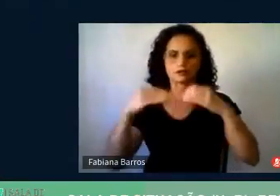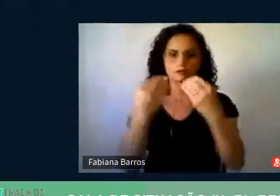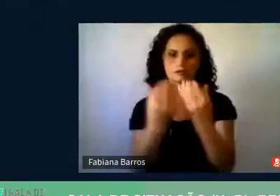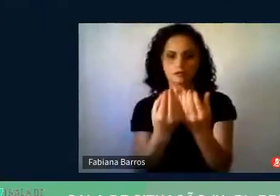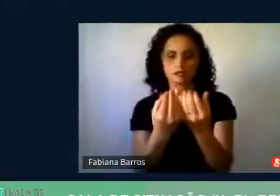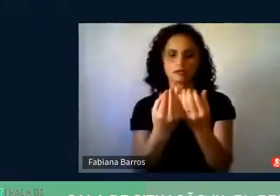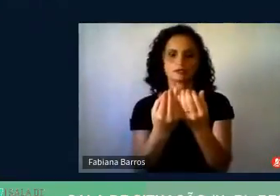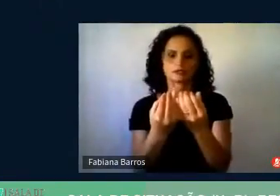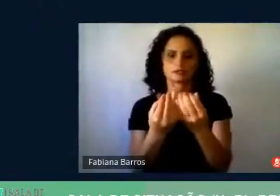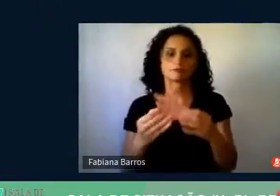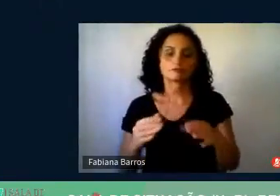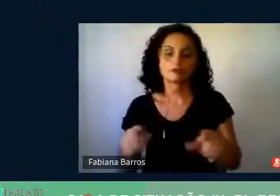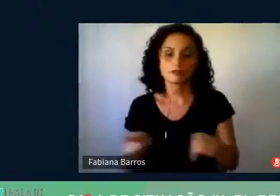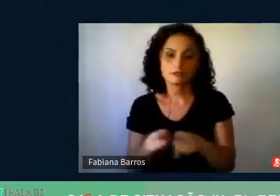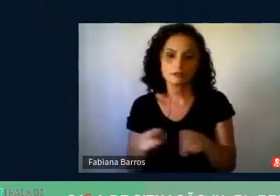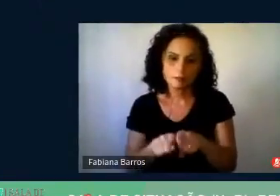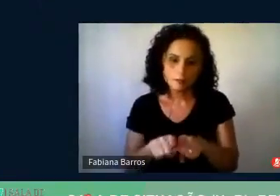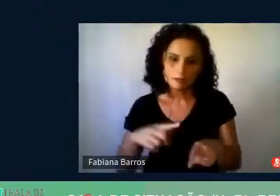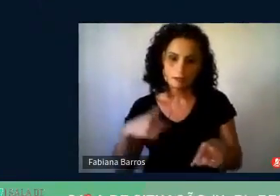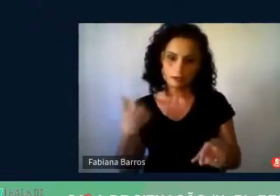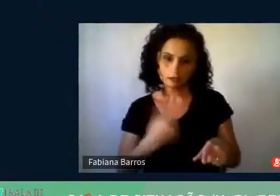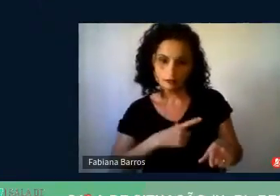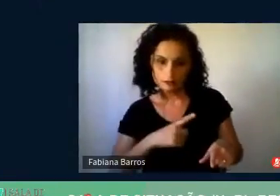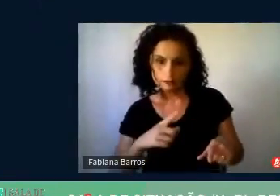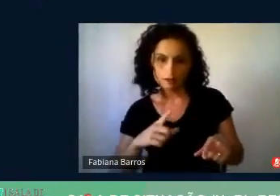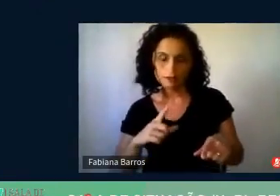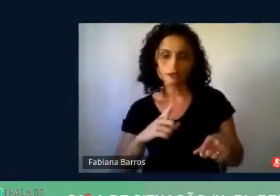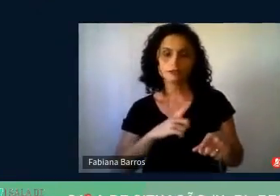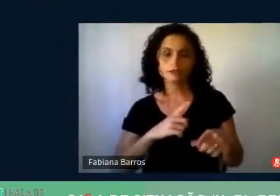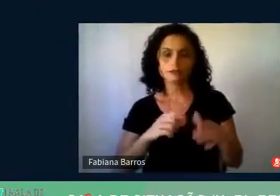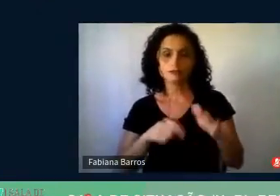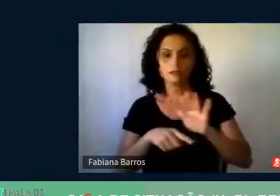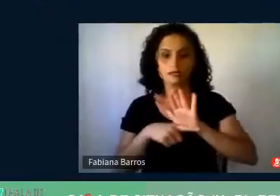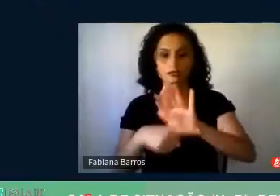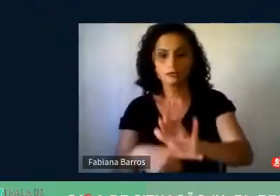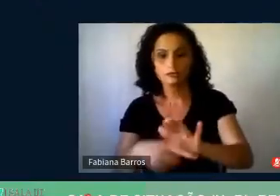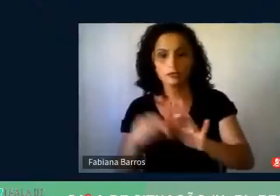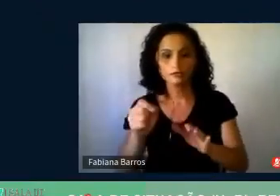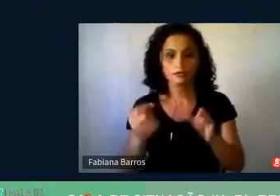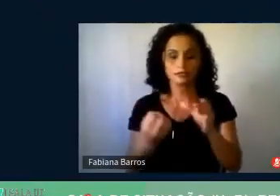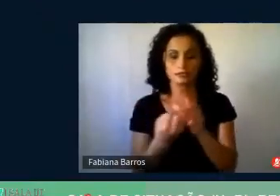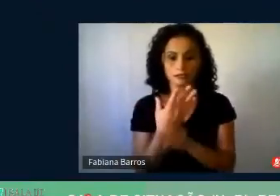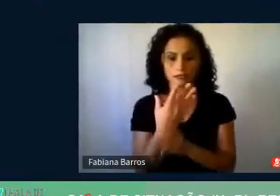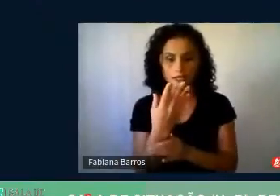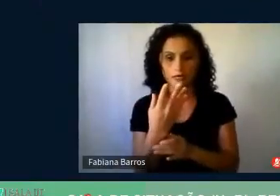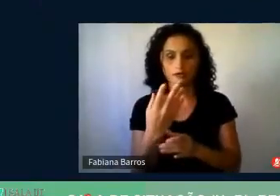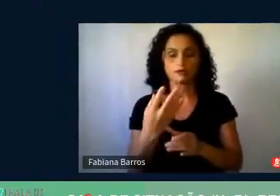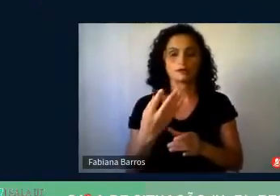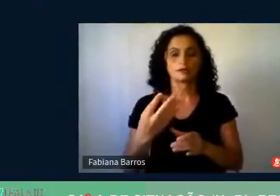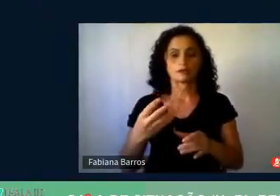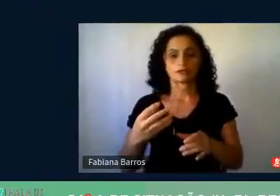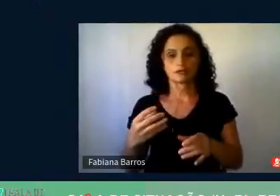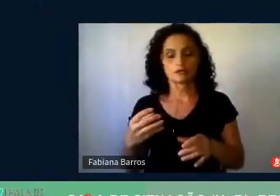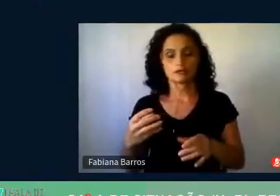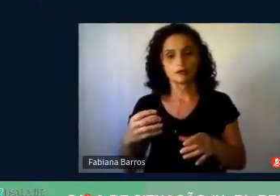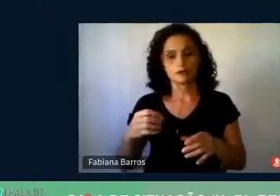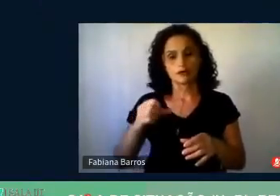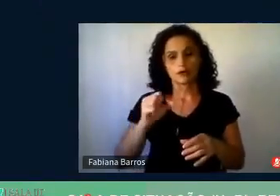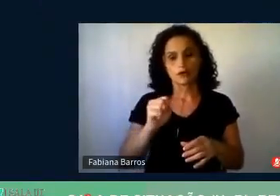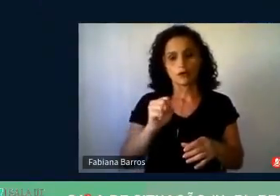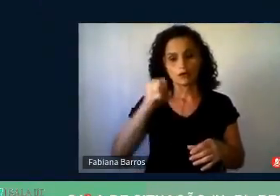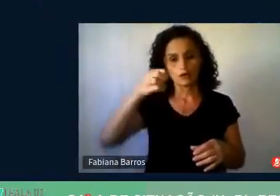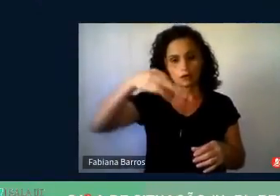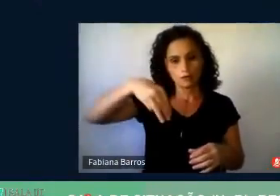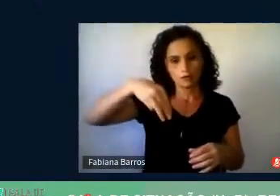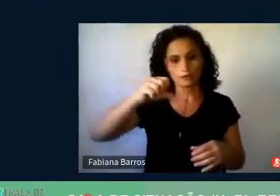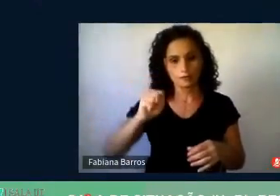de trabalho. A gente tem ajudado a incorporação de uma tecnologia desenvolvida pela OMS, a Organização Mundial da Saúde, construiu essa ferramenta chamada